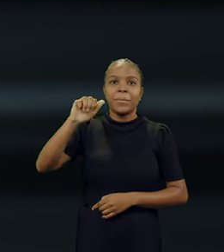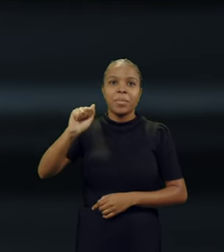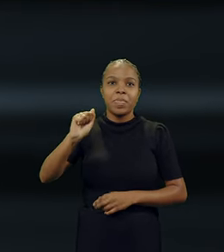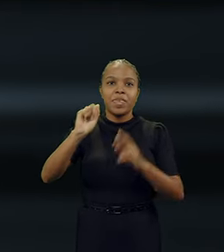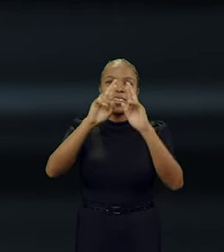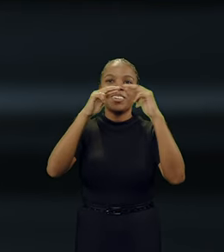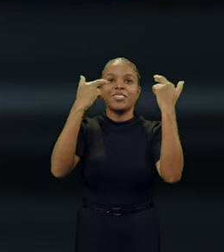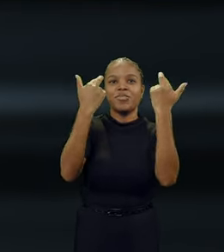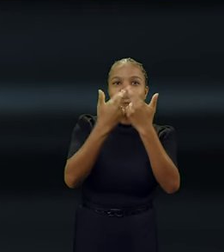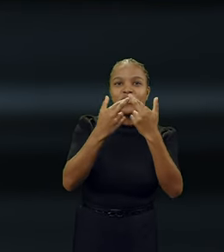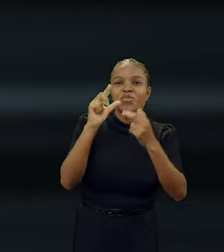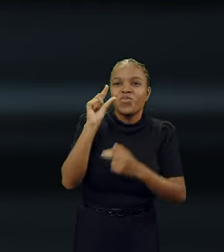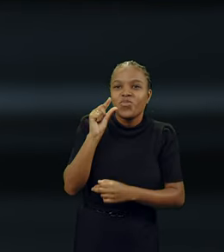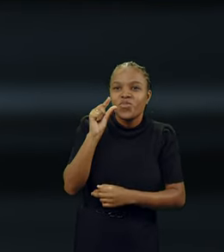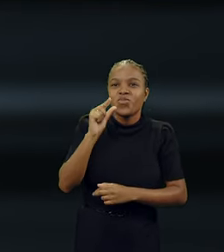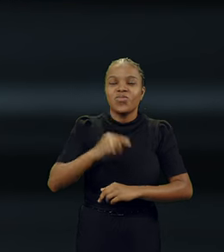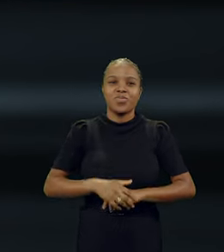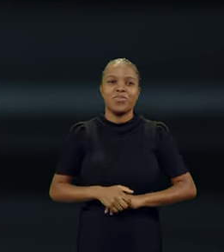Pimentinha.